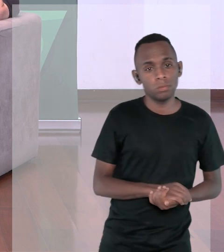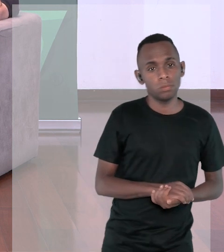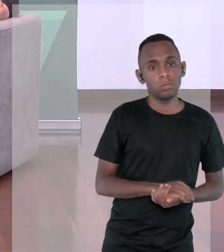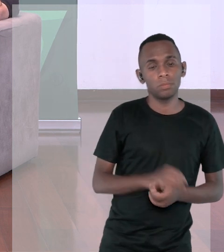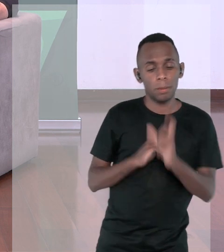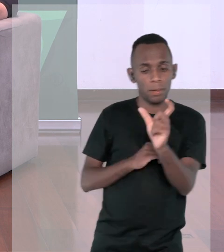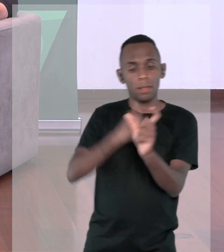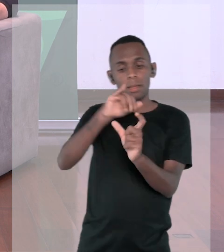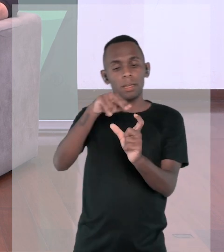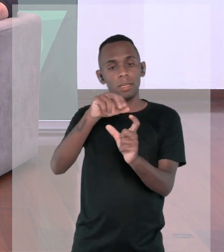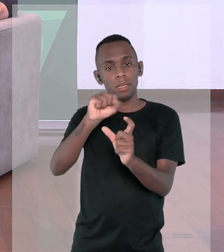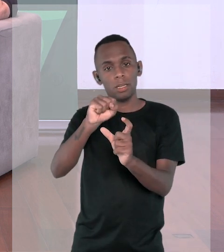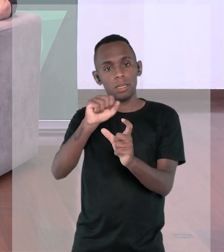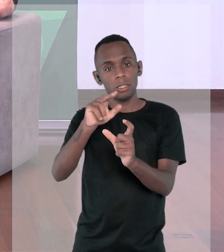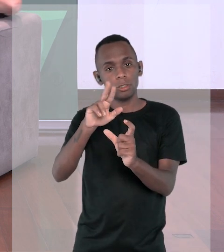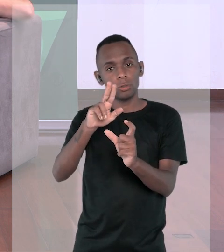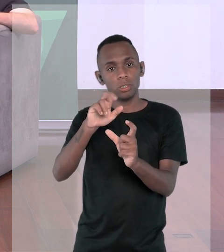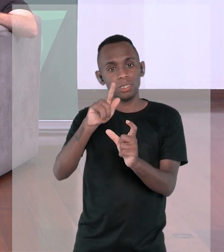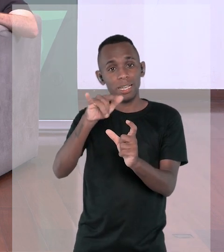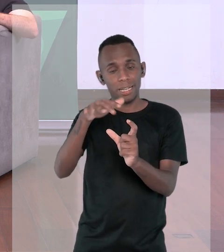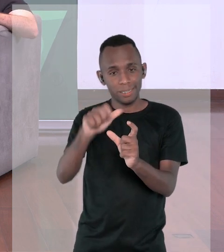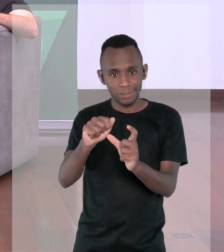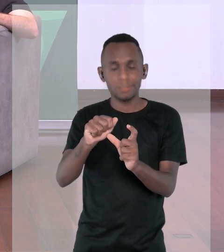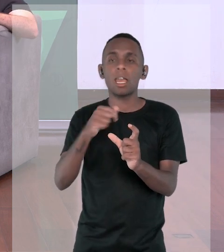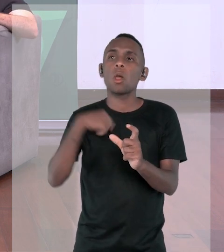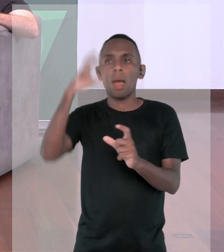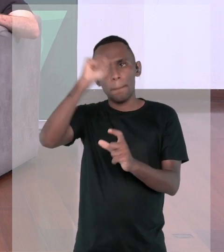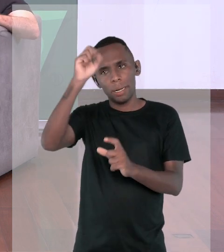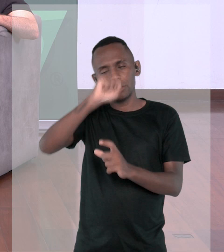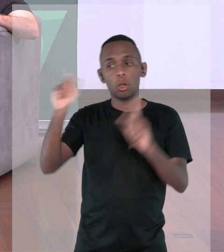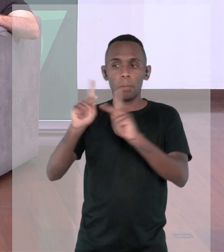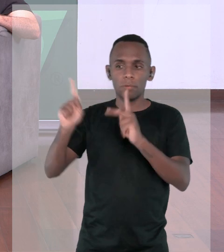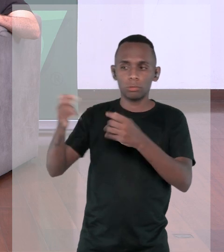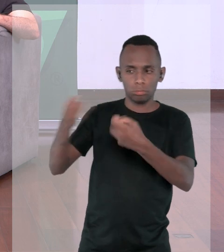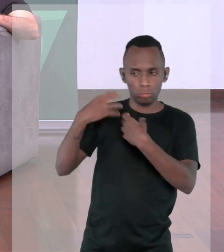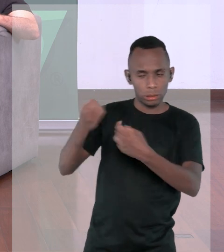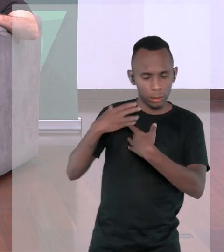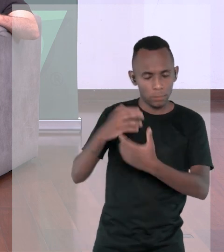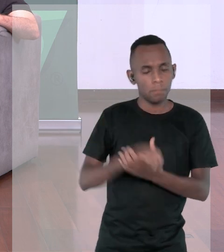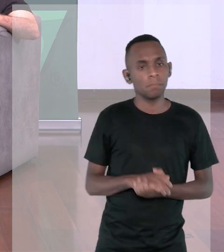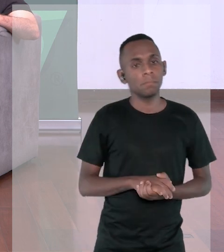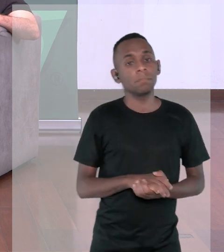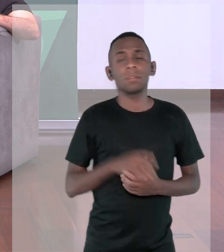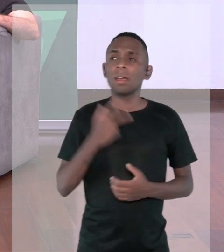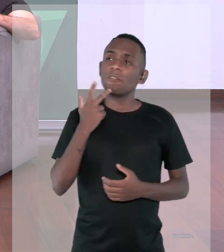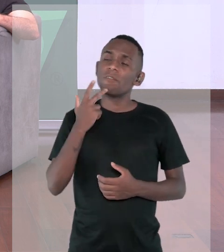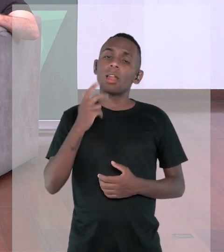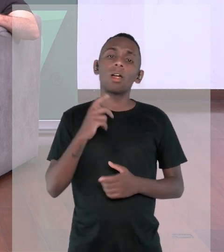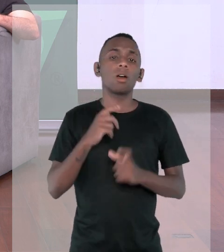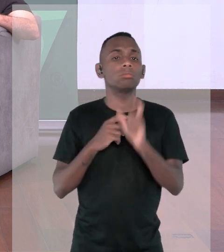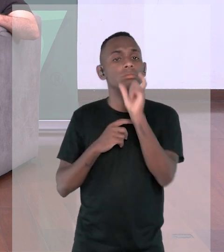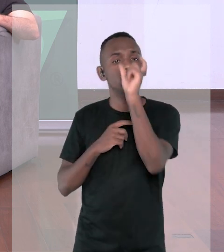Essa palavra insurgência eu aprendi no MBA com o professor Vansan. Alguns aqui conhecem. Quando ele falou a